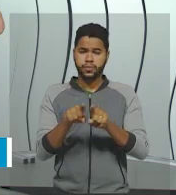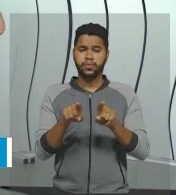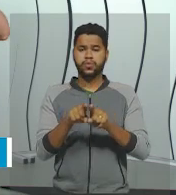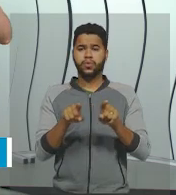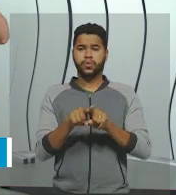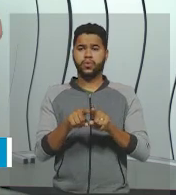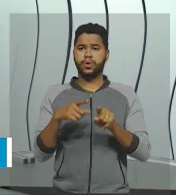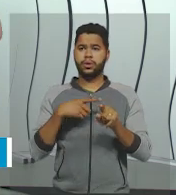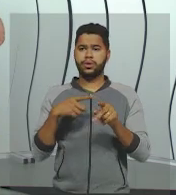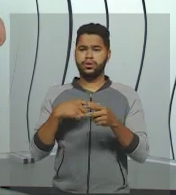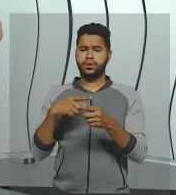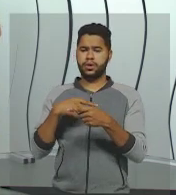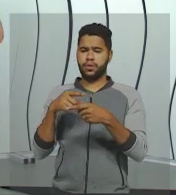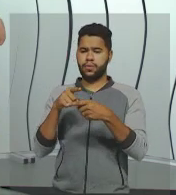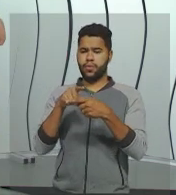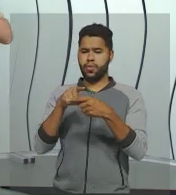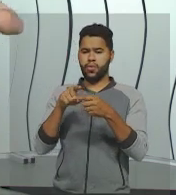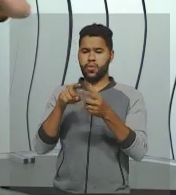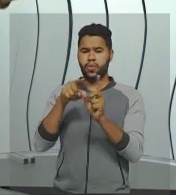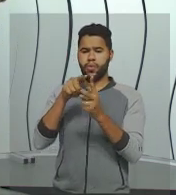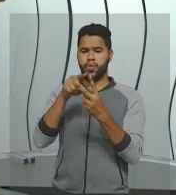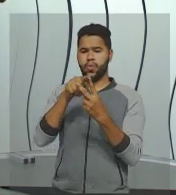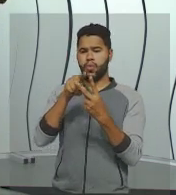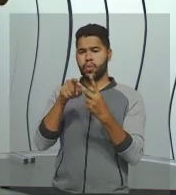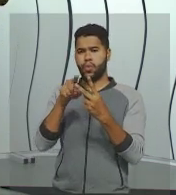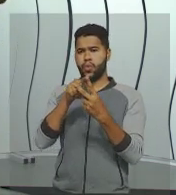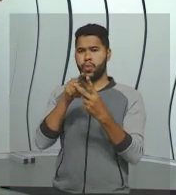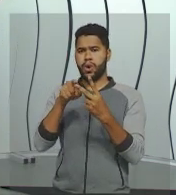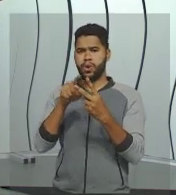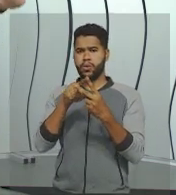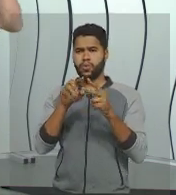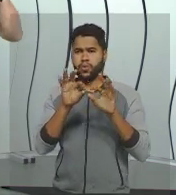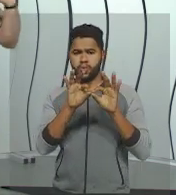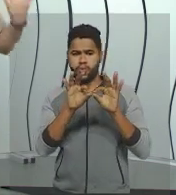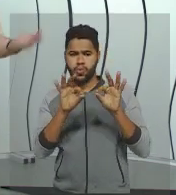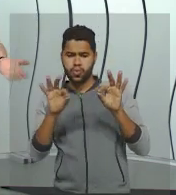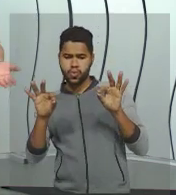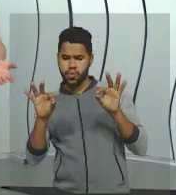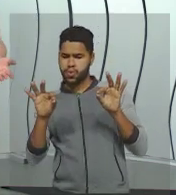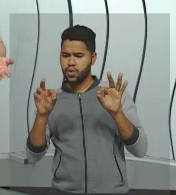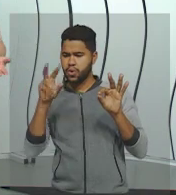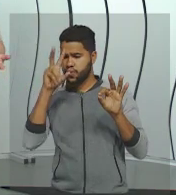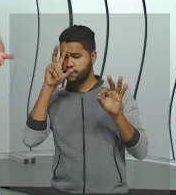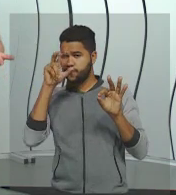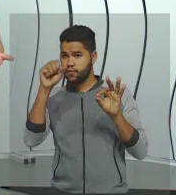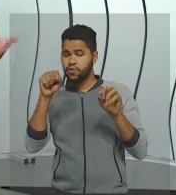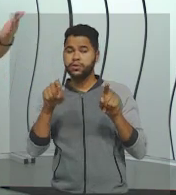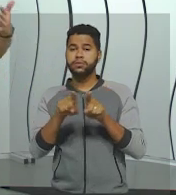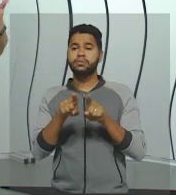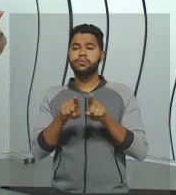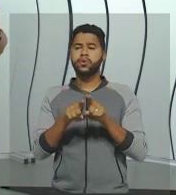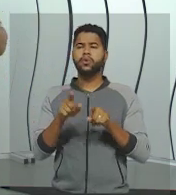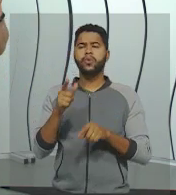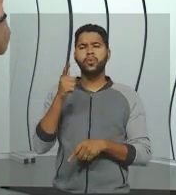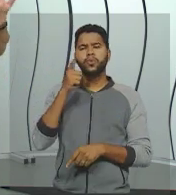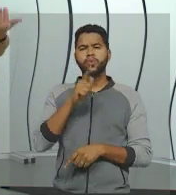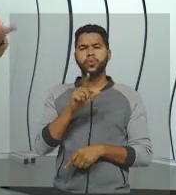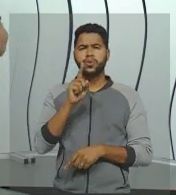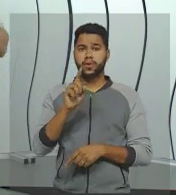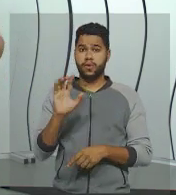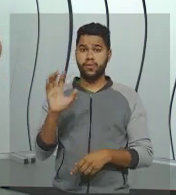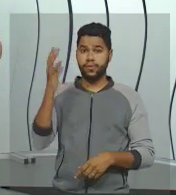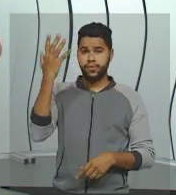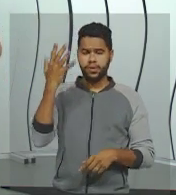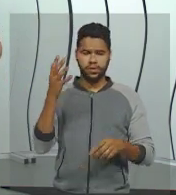entre o braço da minha alavanca e a aplicação da força. Normalmente, a gente considera, para efeitos